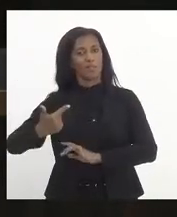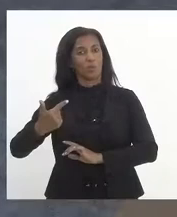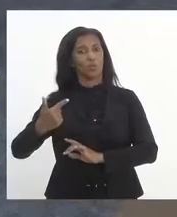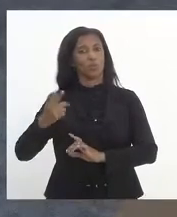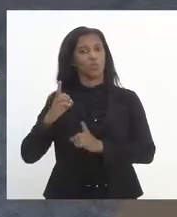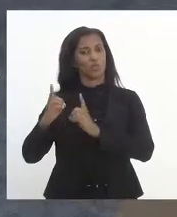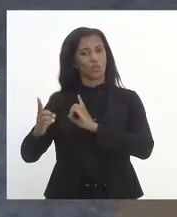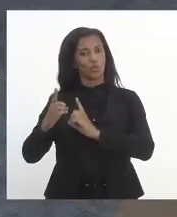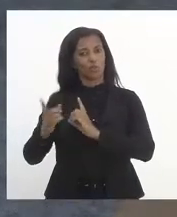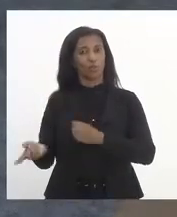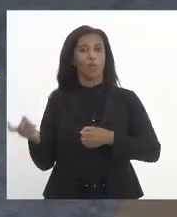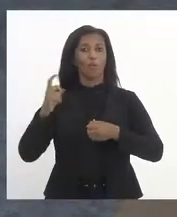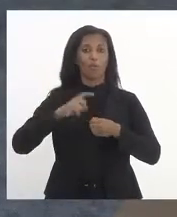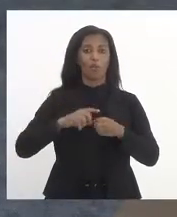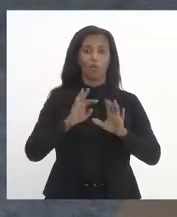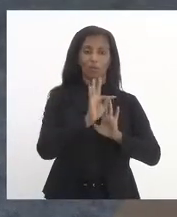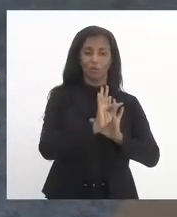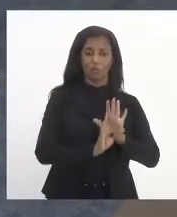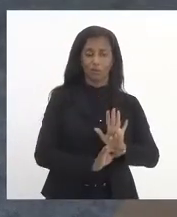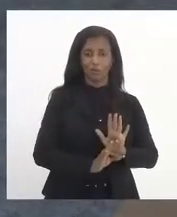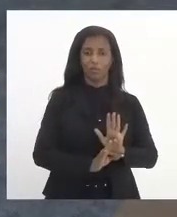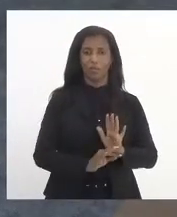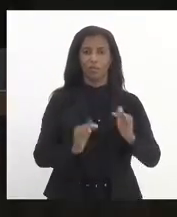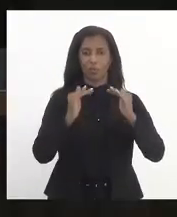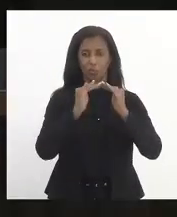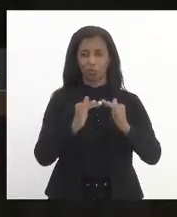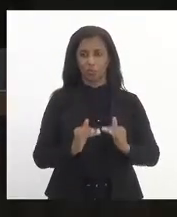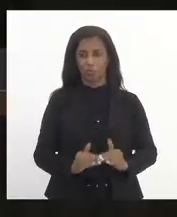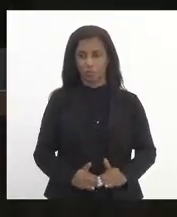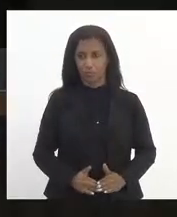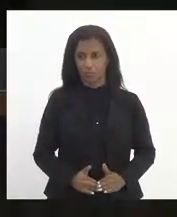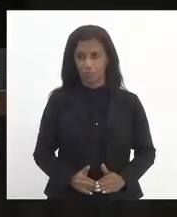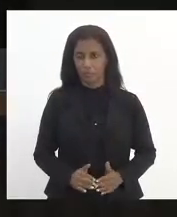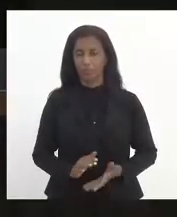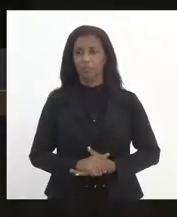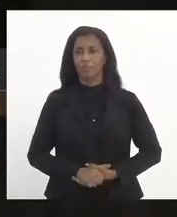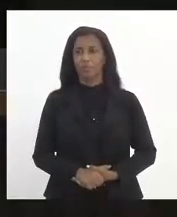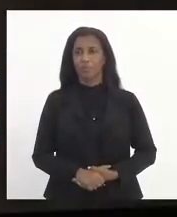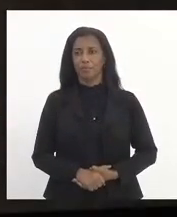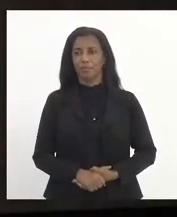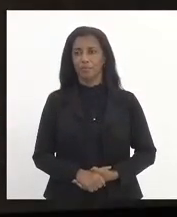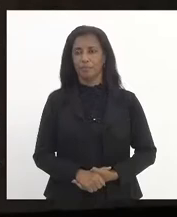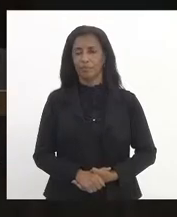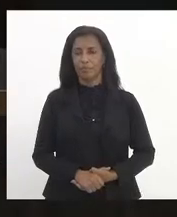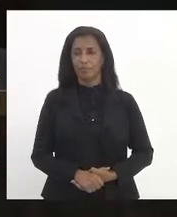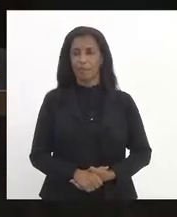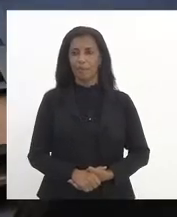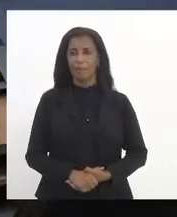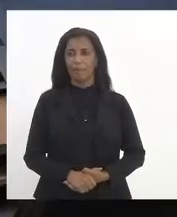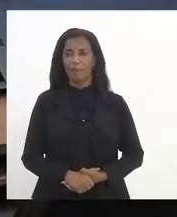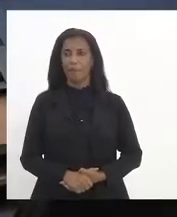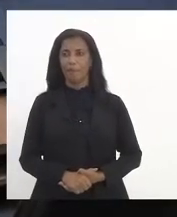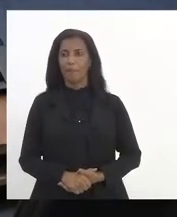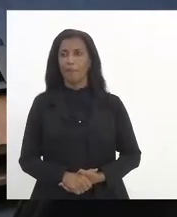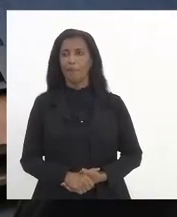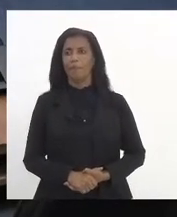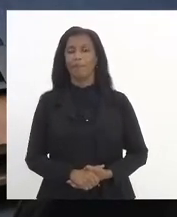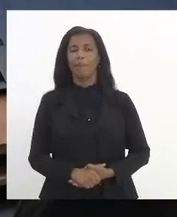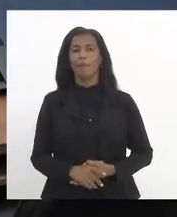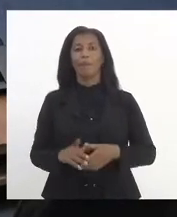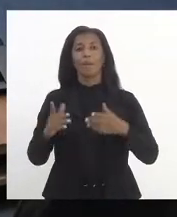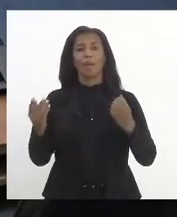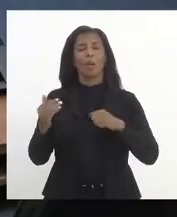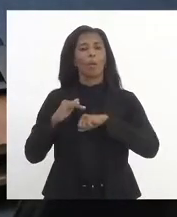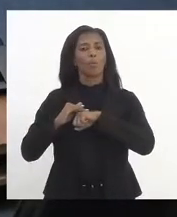e volta com o texto porque acordado. Tem uma emenda e Vossa Excelência já... Presidente, como eu estava conversando com o deputado Márcio